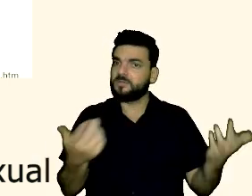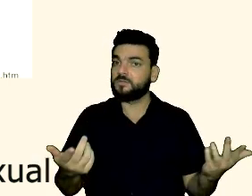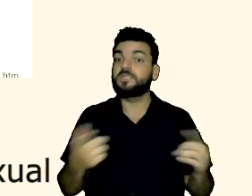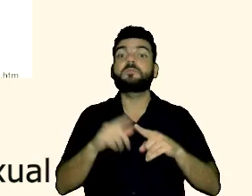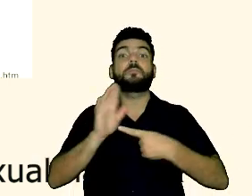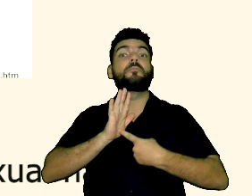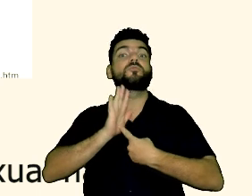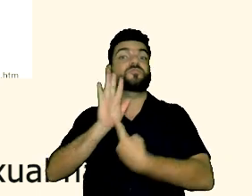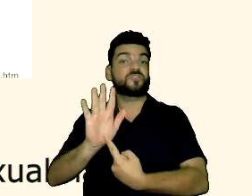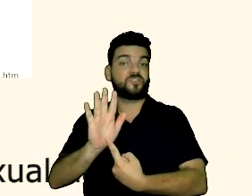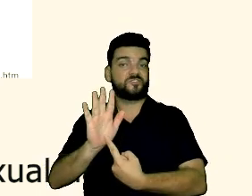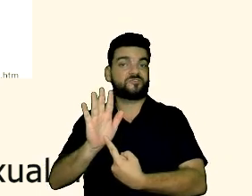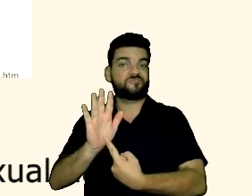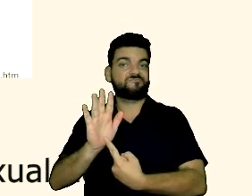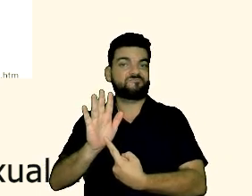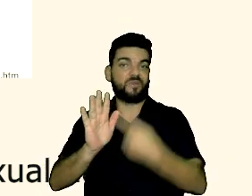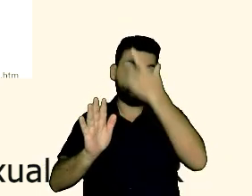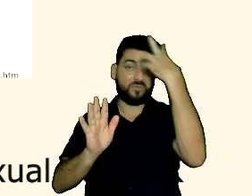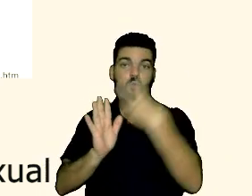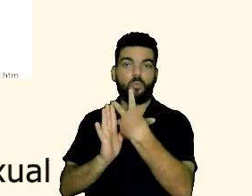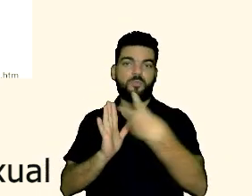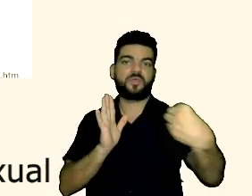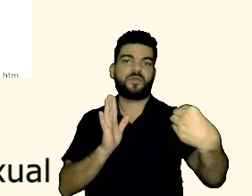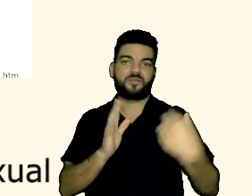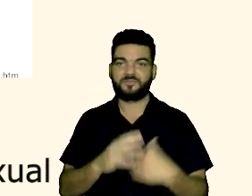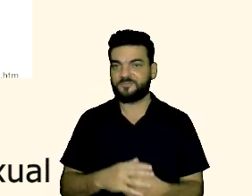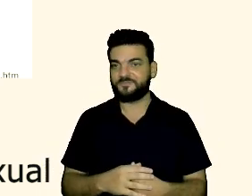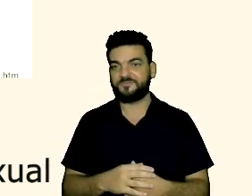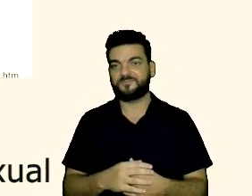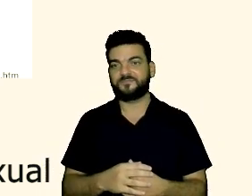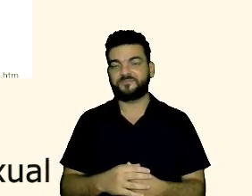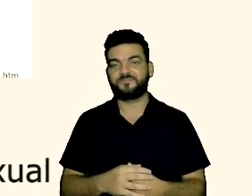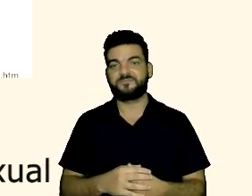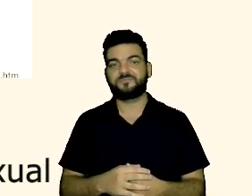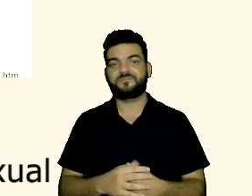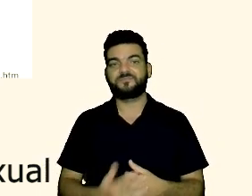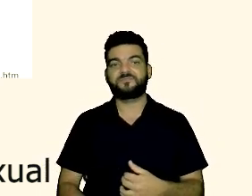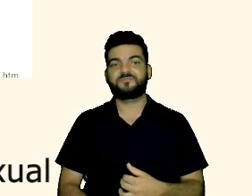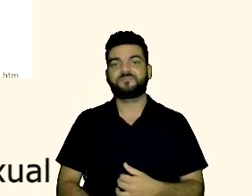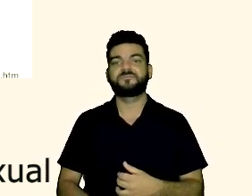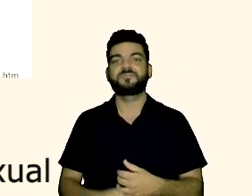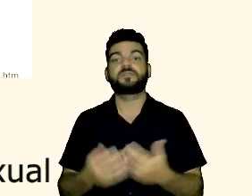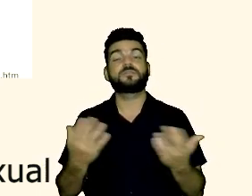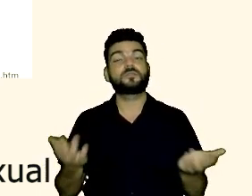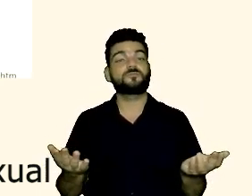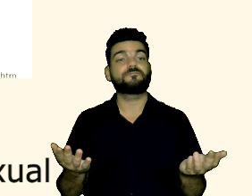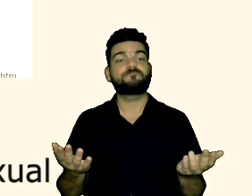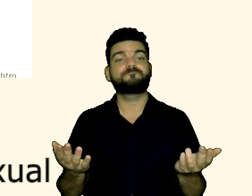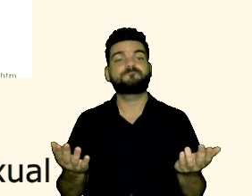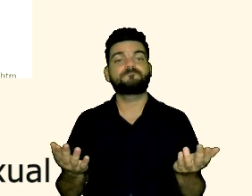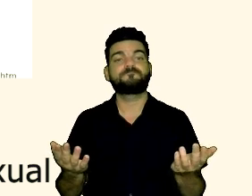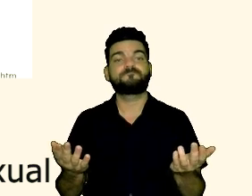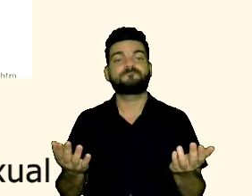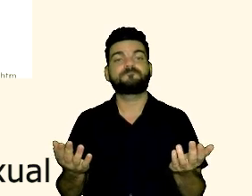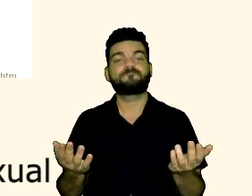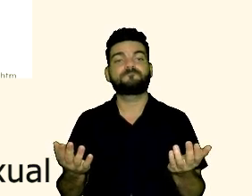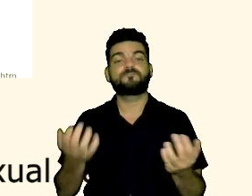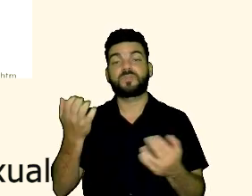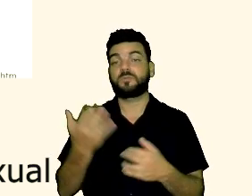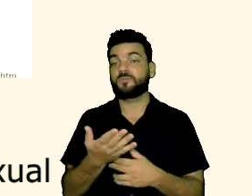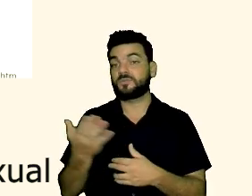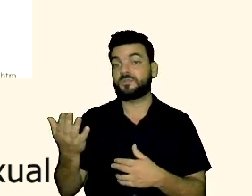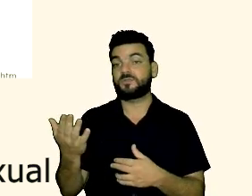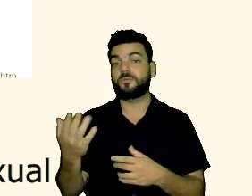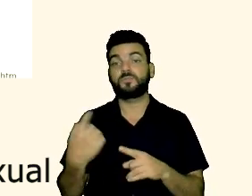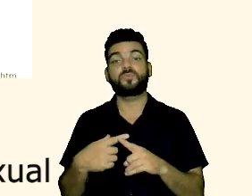deveria ser. Então, eu destaquei esses pontos porque eu acho que ele me leva muito para exemplos